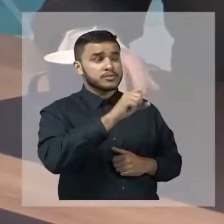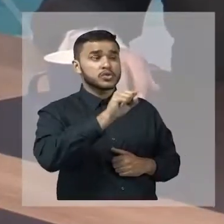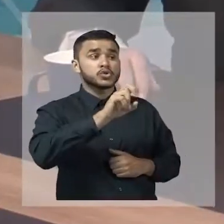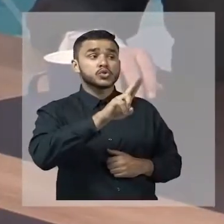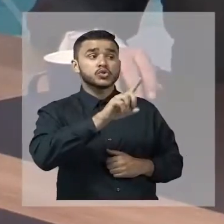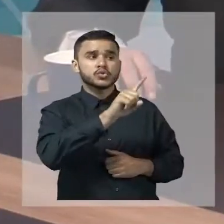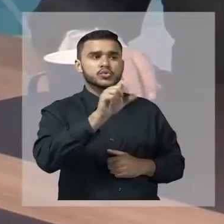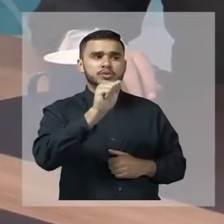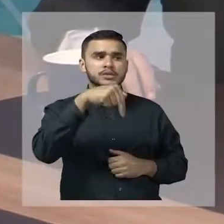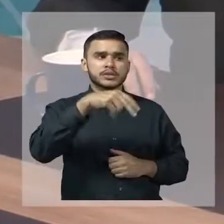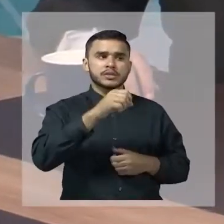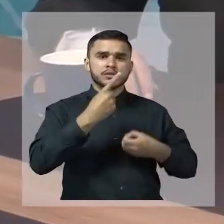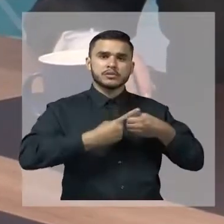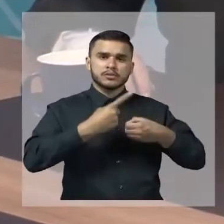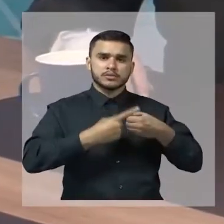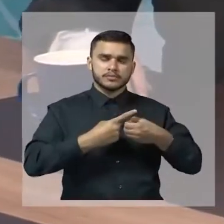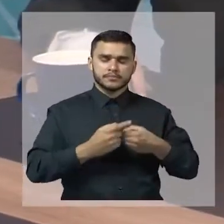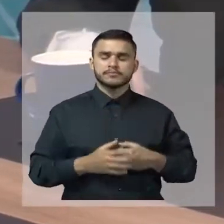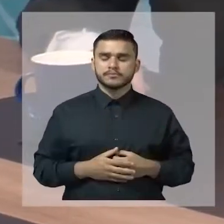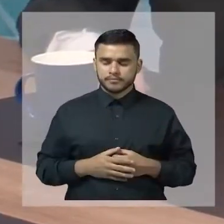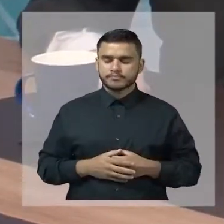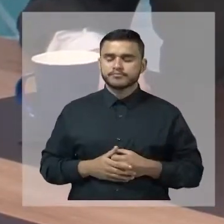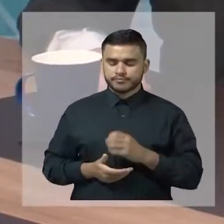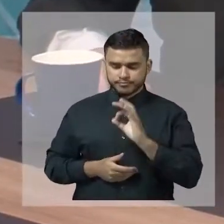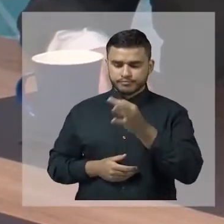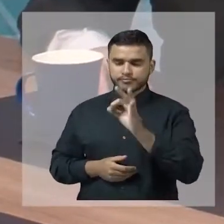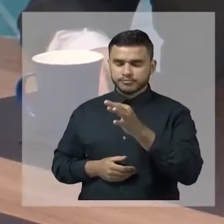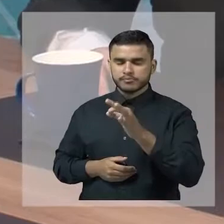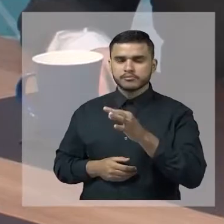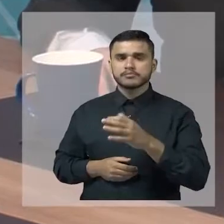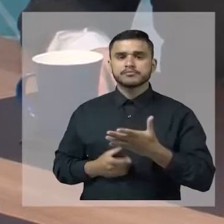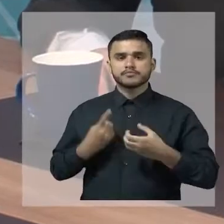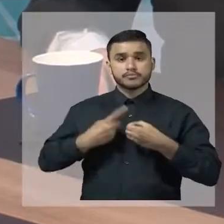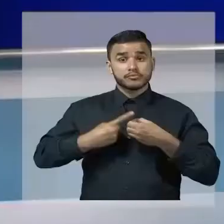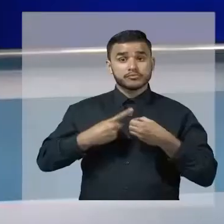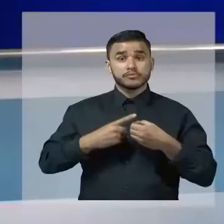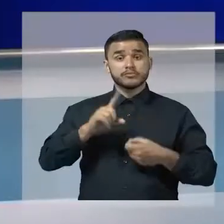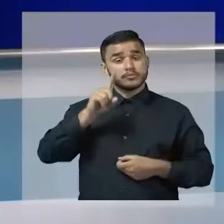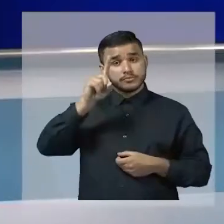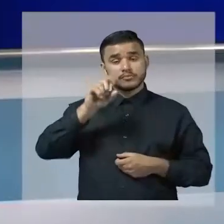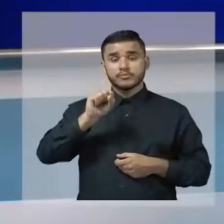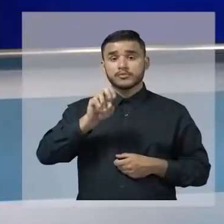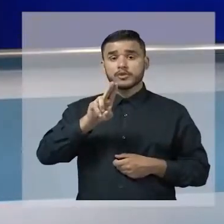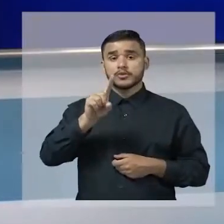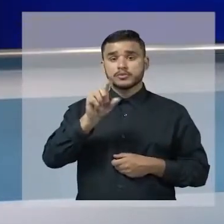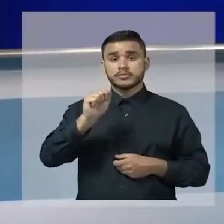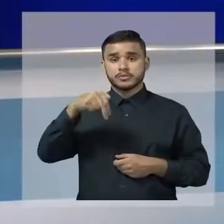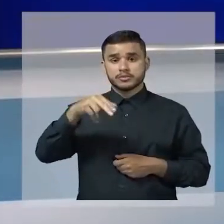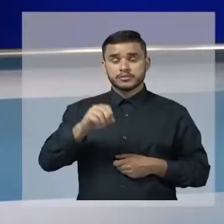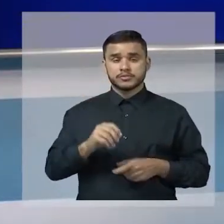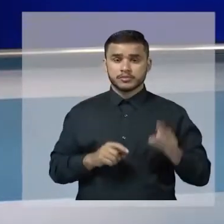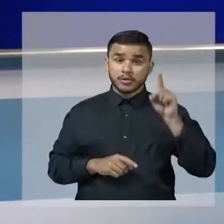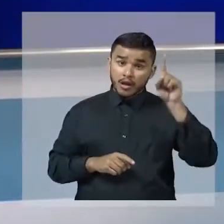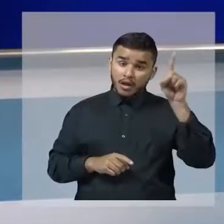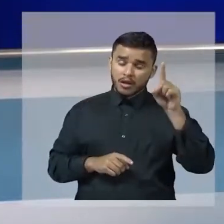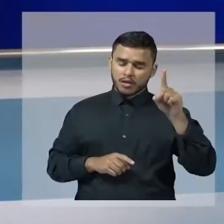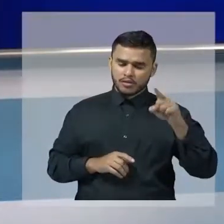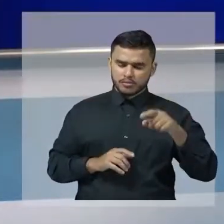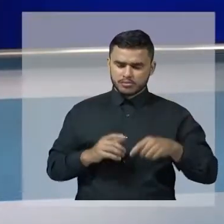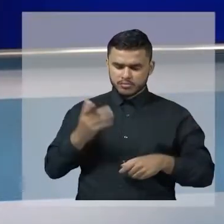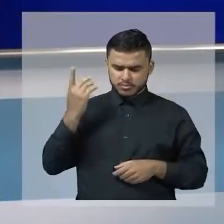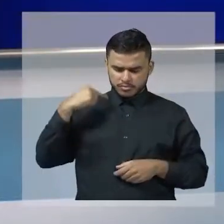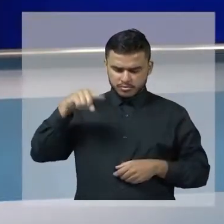perdão, bem corrigido. Esse é o terceiro evento. Vamos nos recordar. Em Minas Gerais, o ano